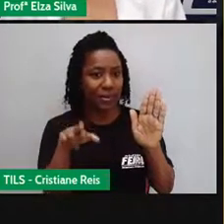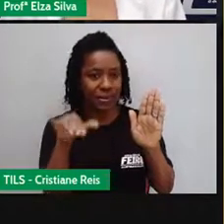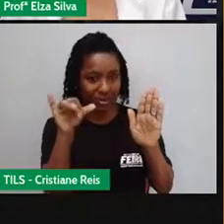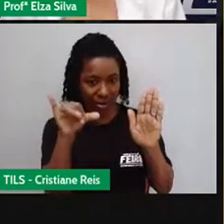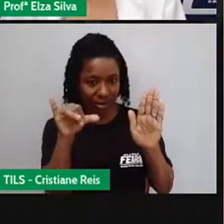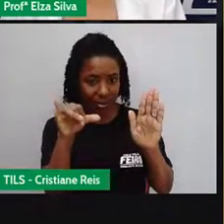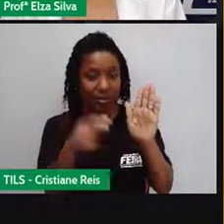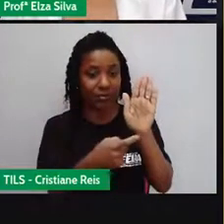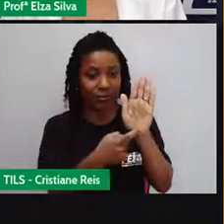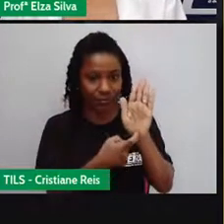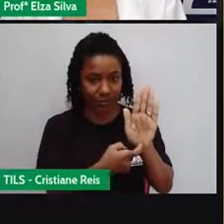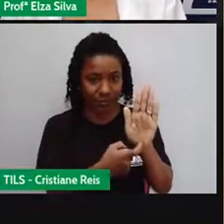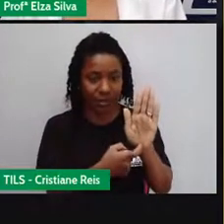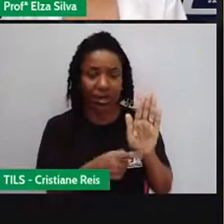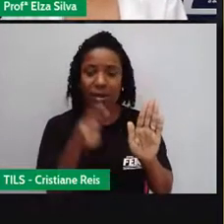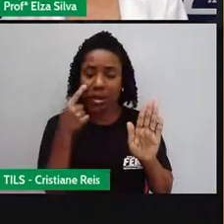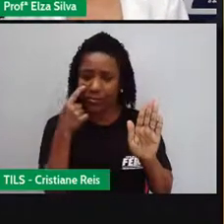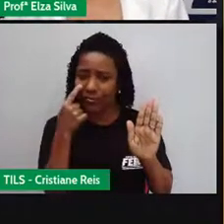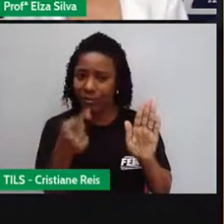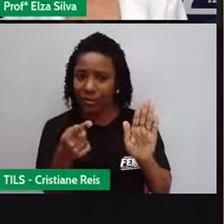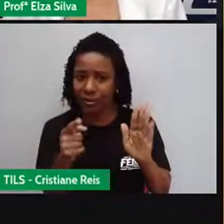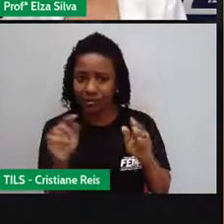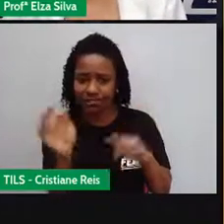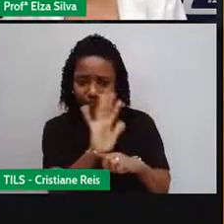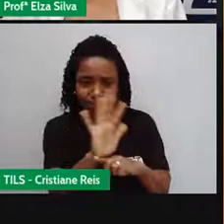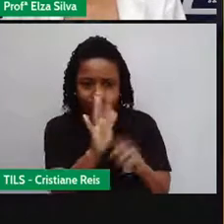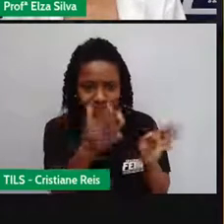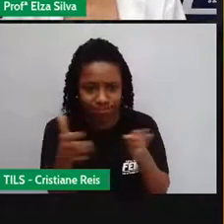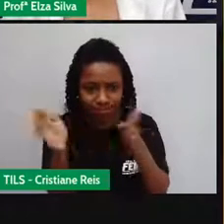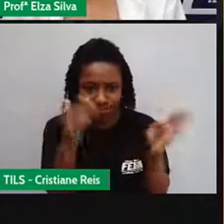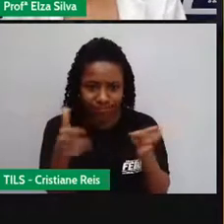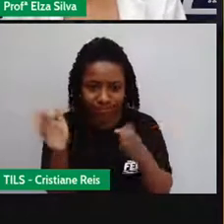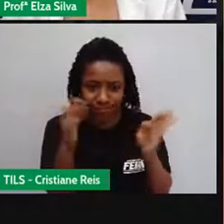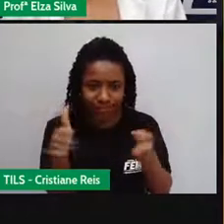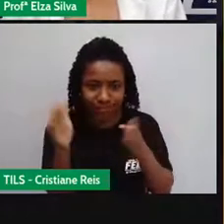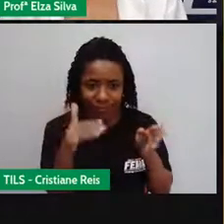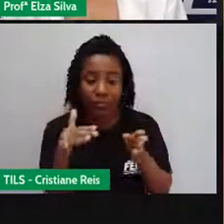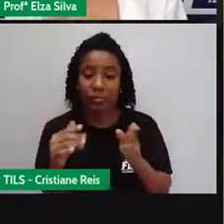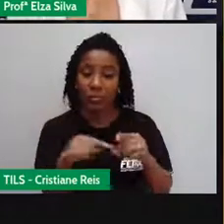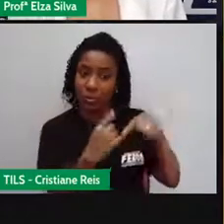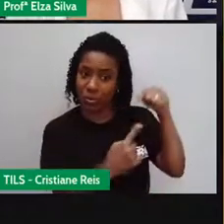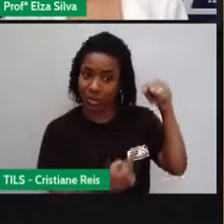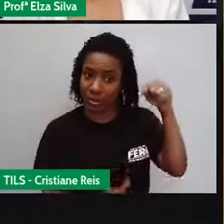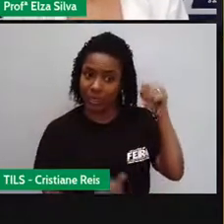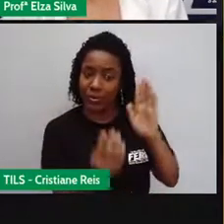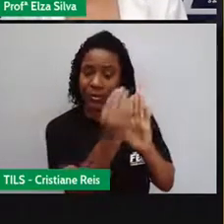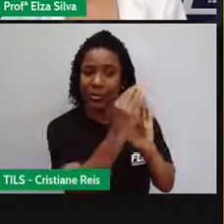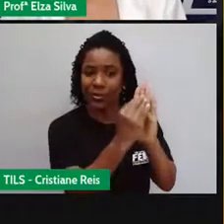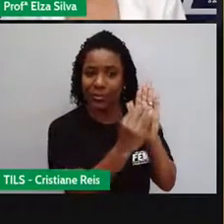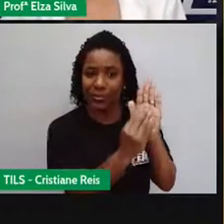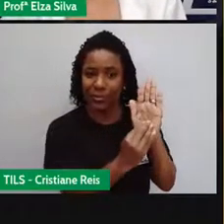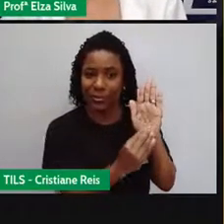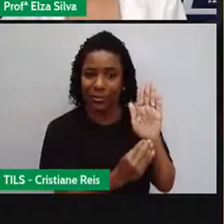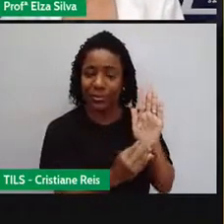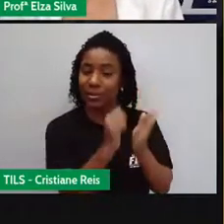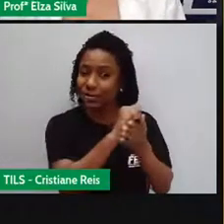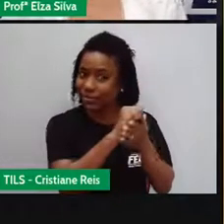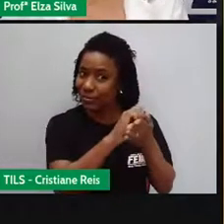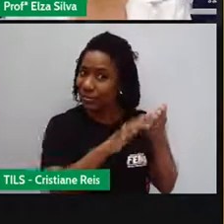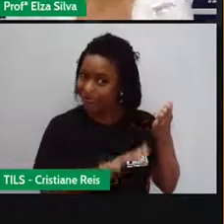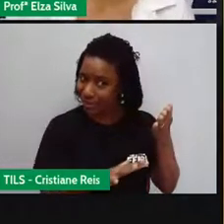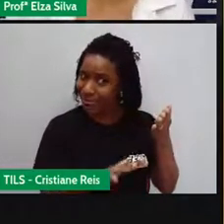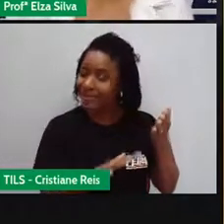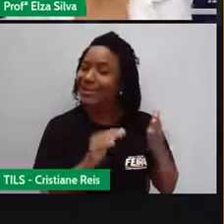fogos de artifício característicos do Dia da Independência nos Estados Unidos. Deixo para vocês esse desafio, quer